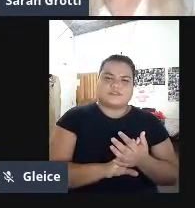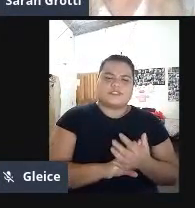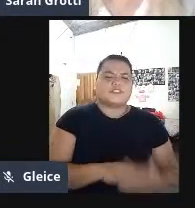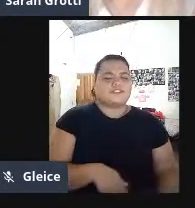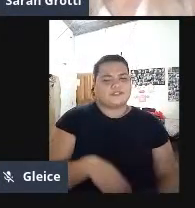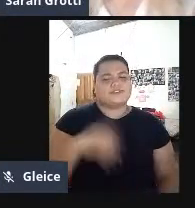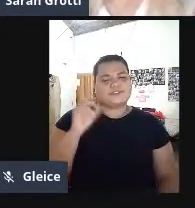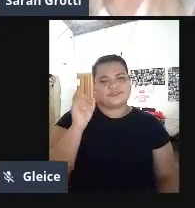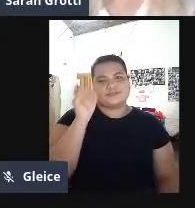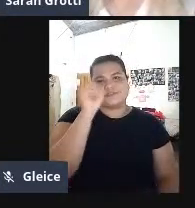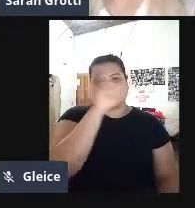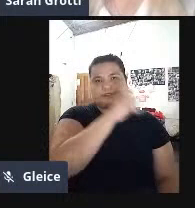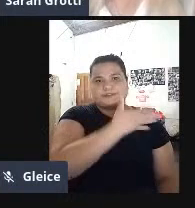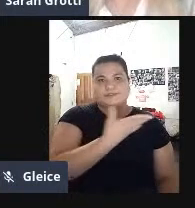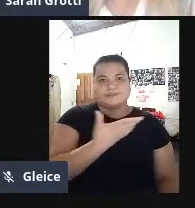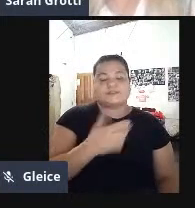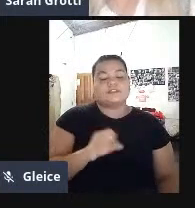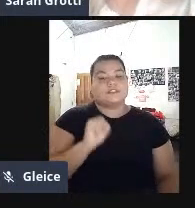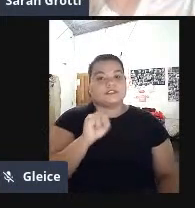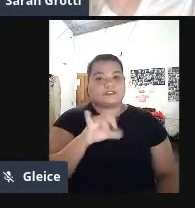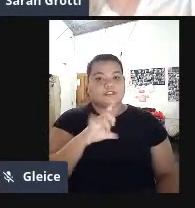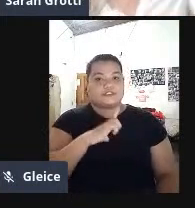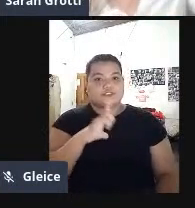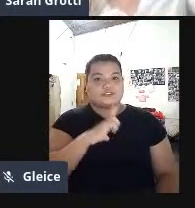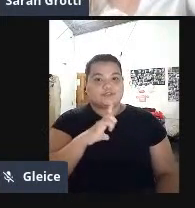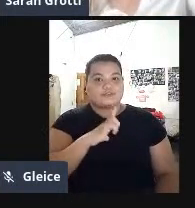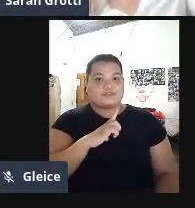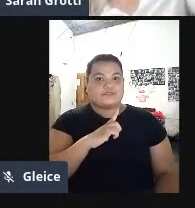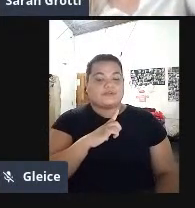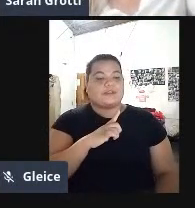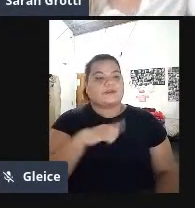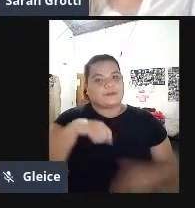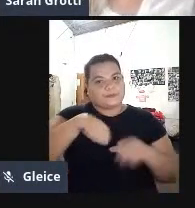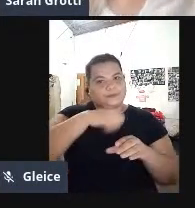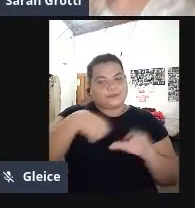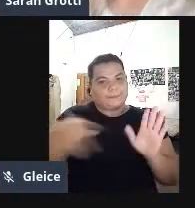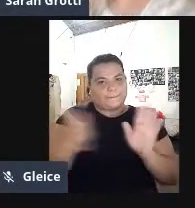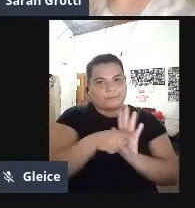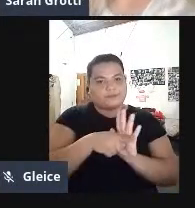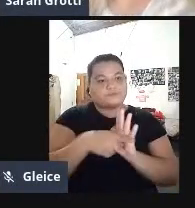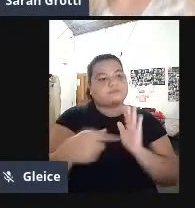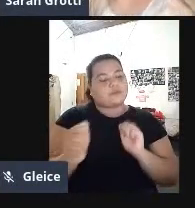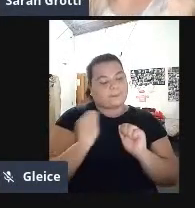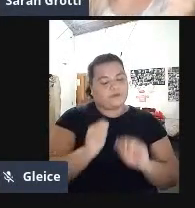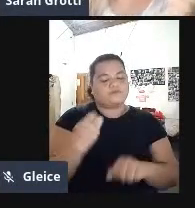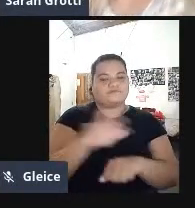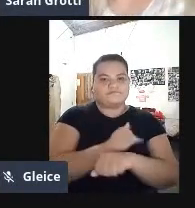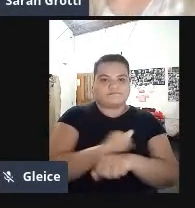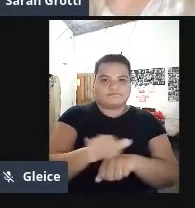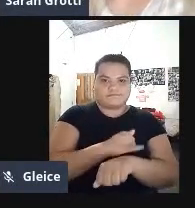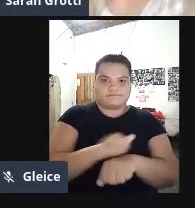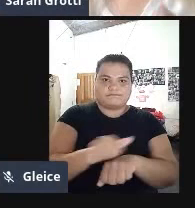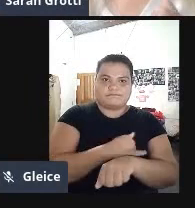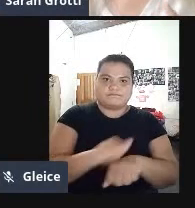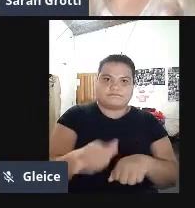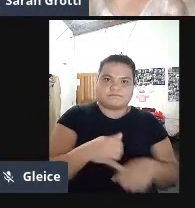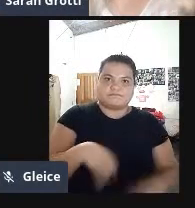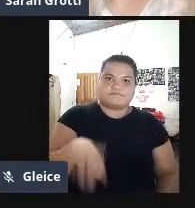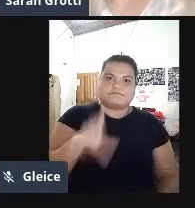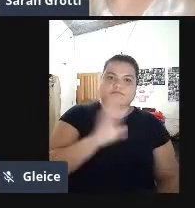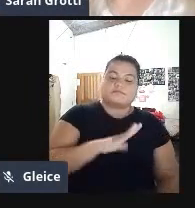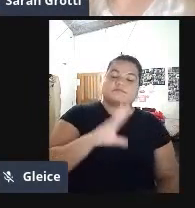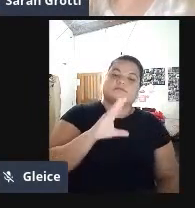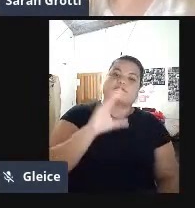mas quem tiver pode começar a usar essa estratégia. O cálcio, ele é um mineral encontrado em